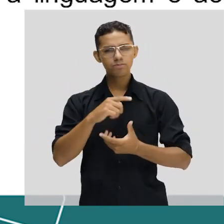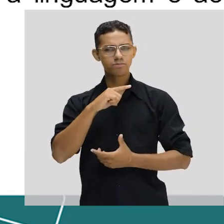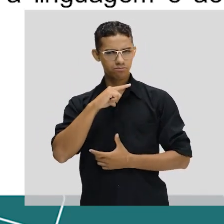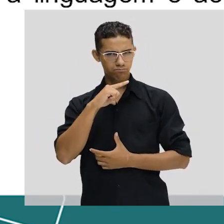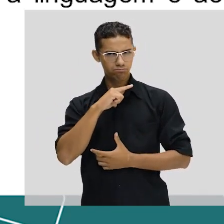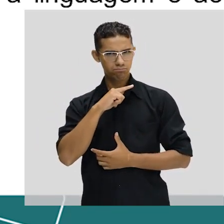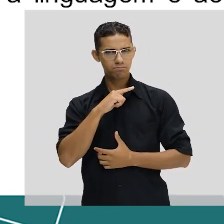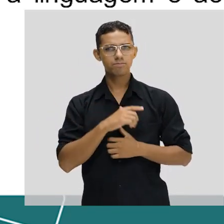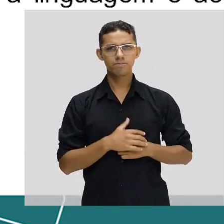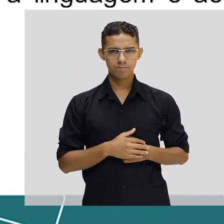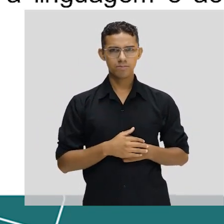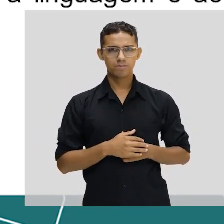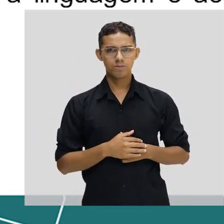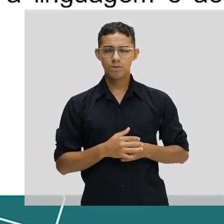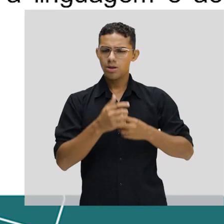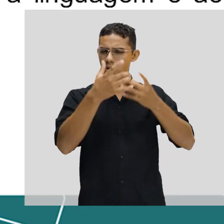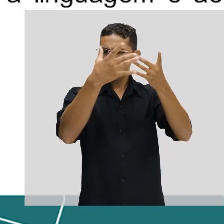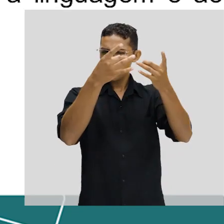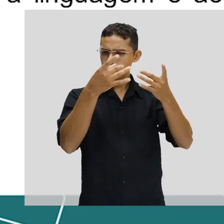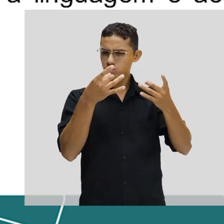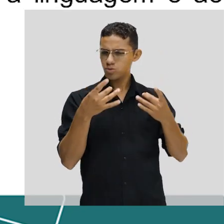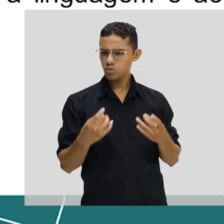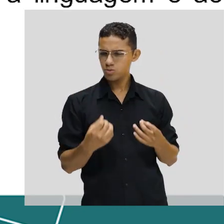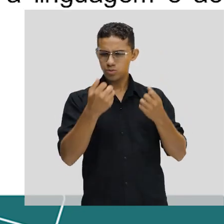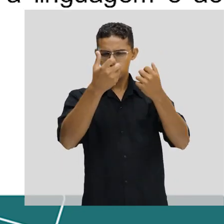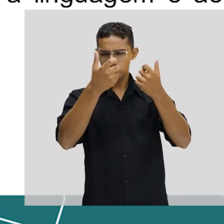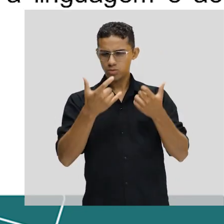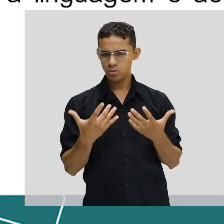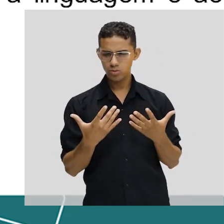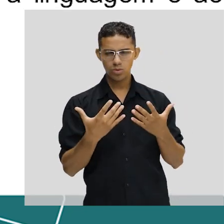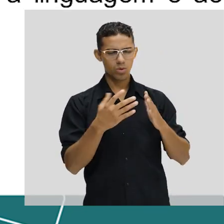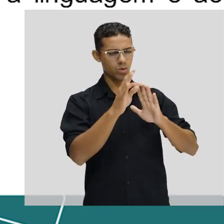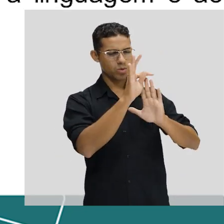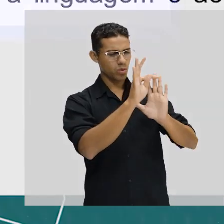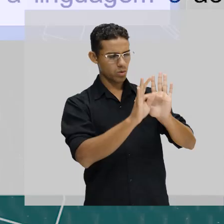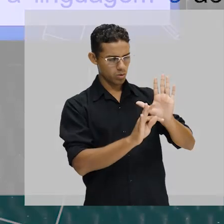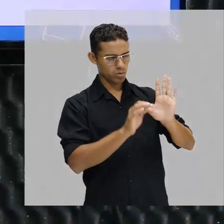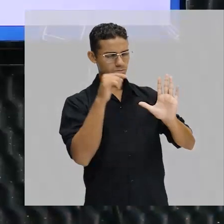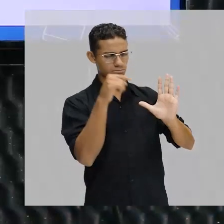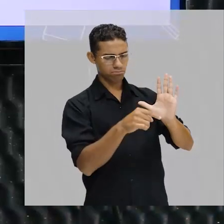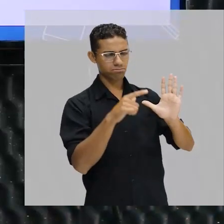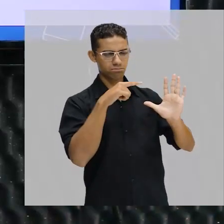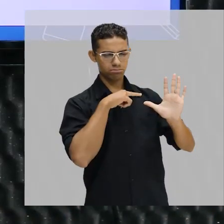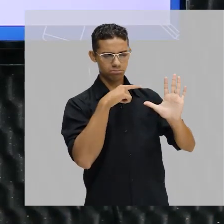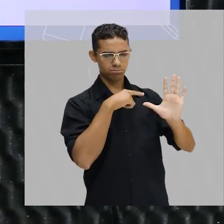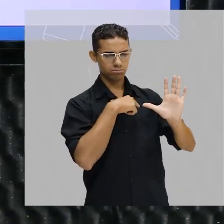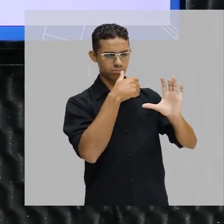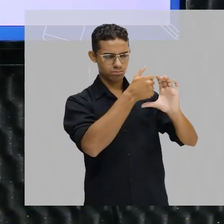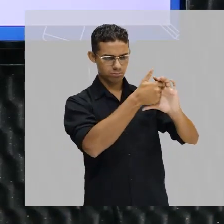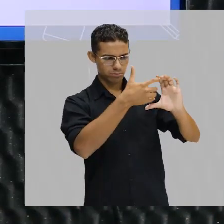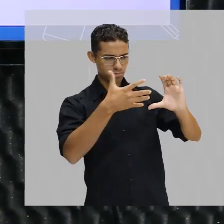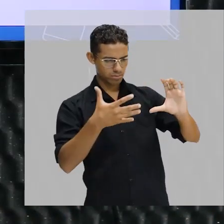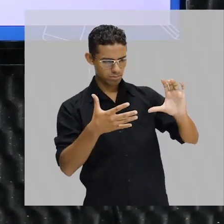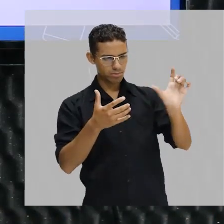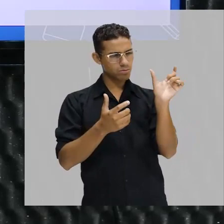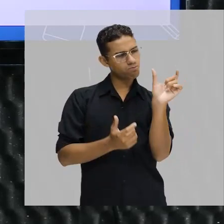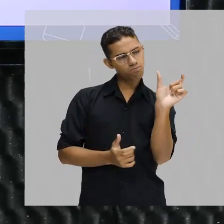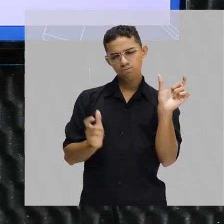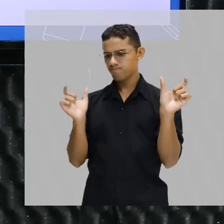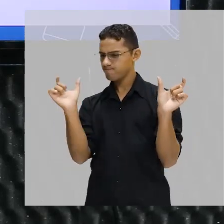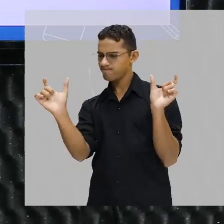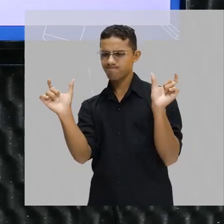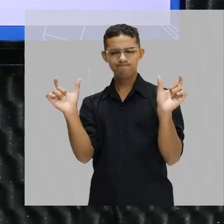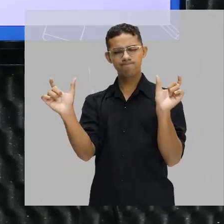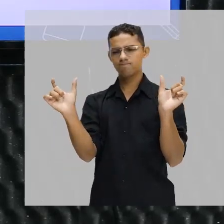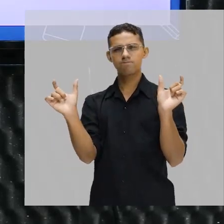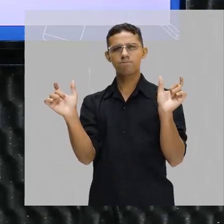empregados. São definidos pelas características dos diversos tipos de textos que apresentam características comuns em